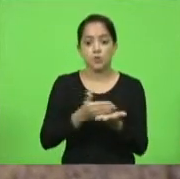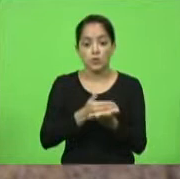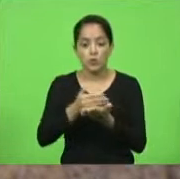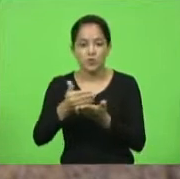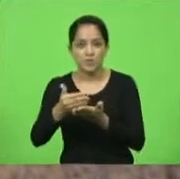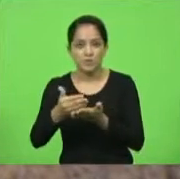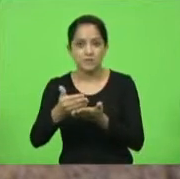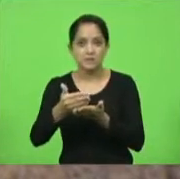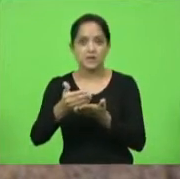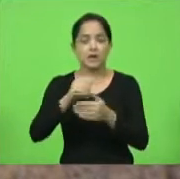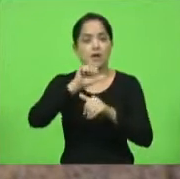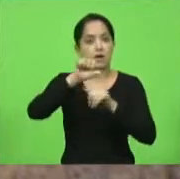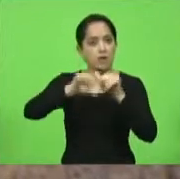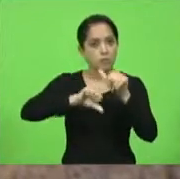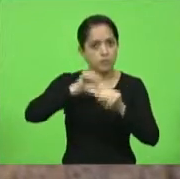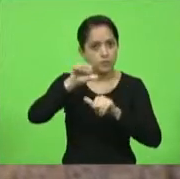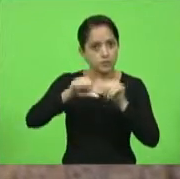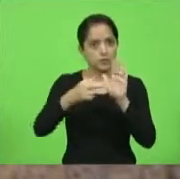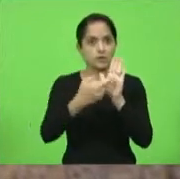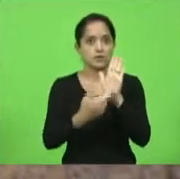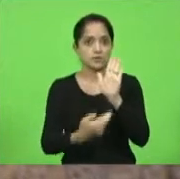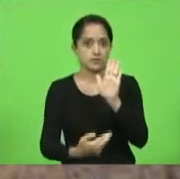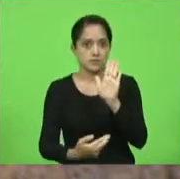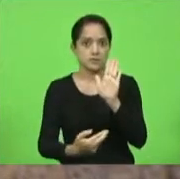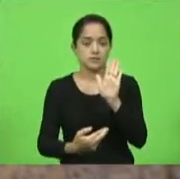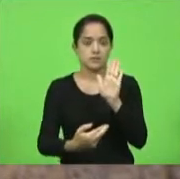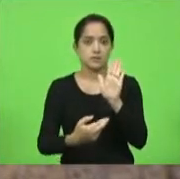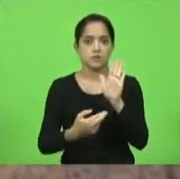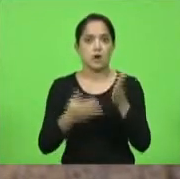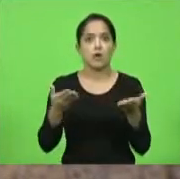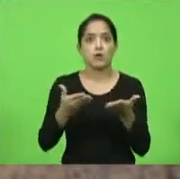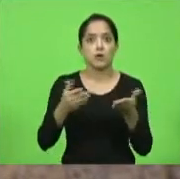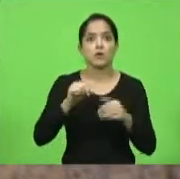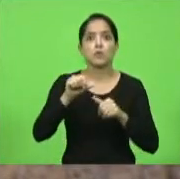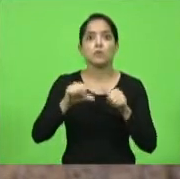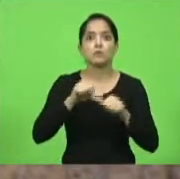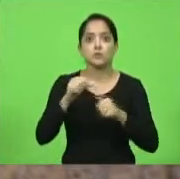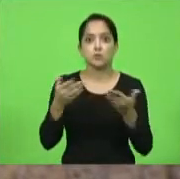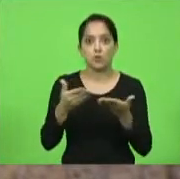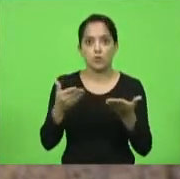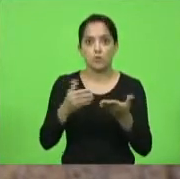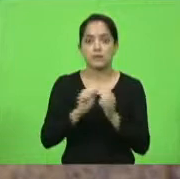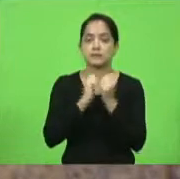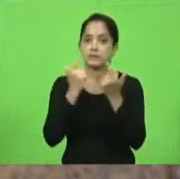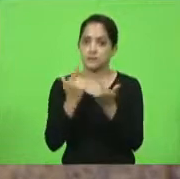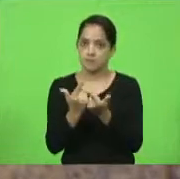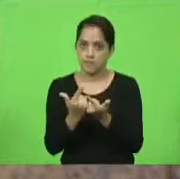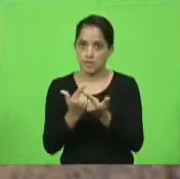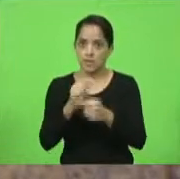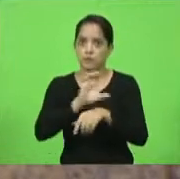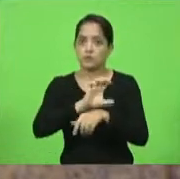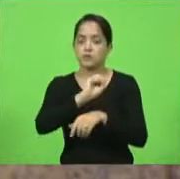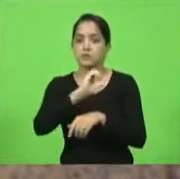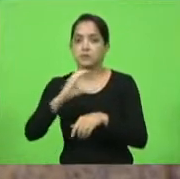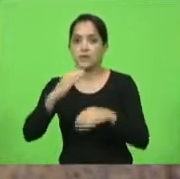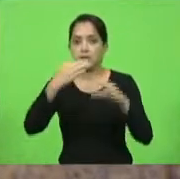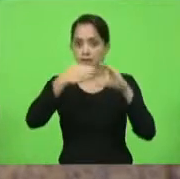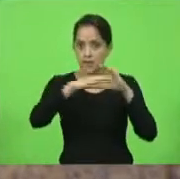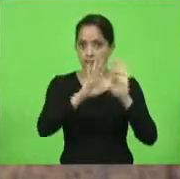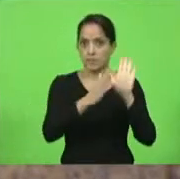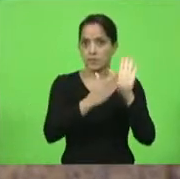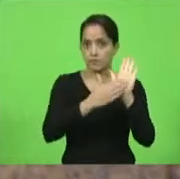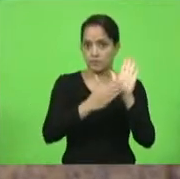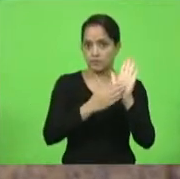a alterar essa redação para a seguinte maneira. A Assembleia Legislativa do Estado de Santa Catarina encaminha a proposição